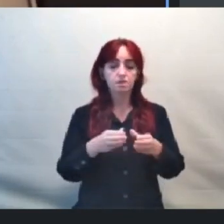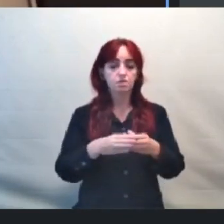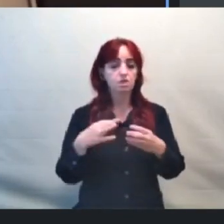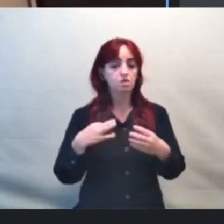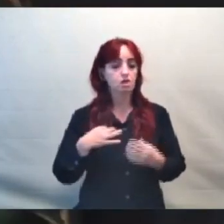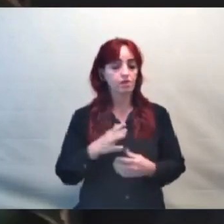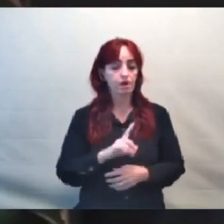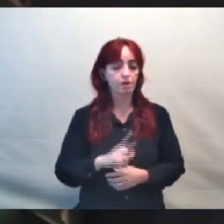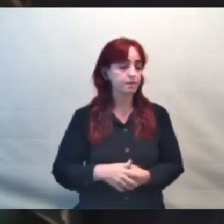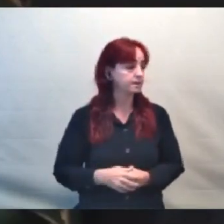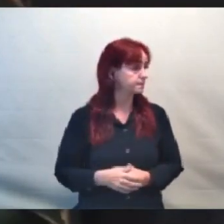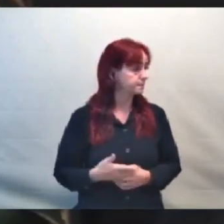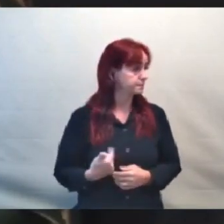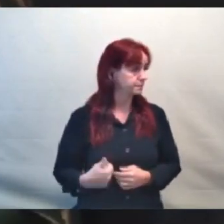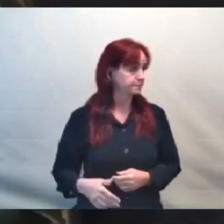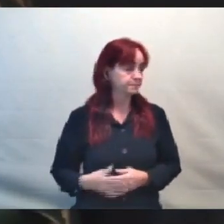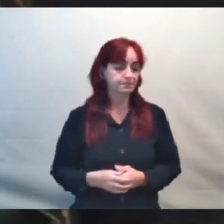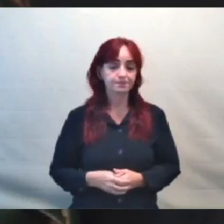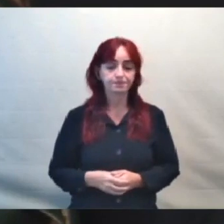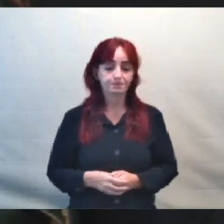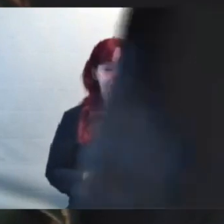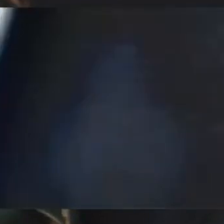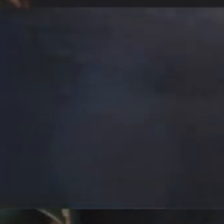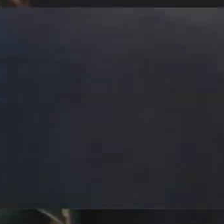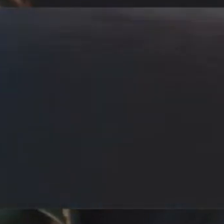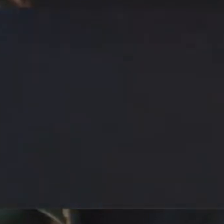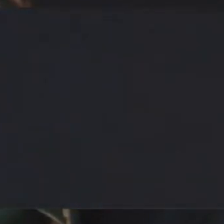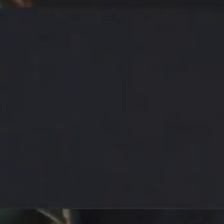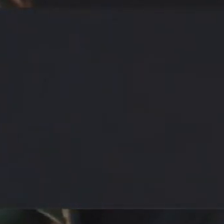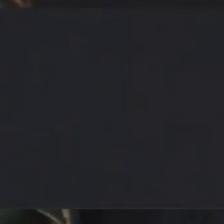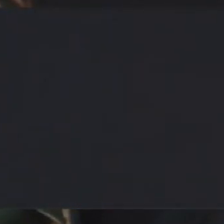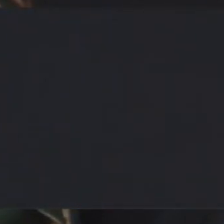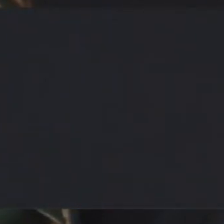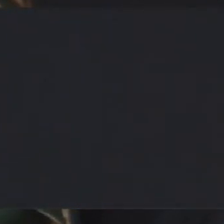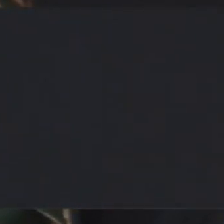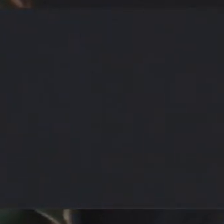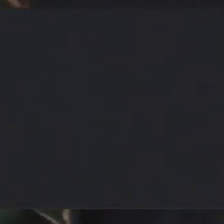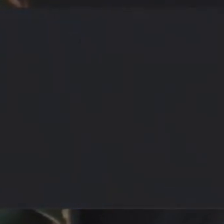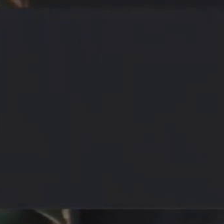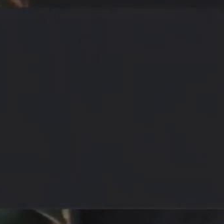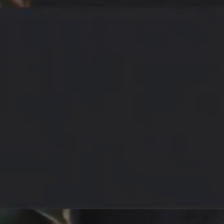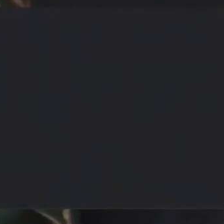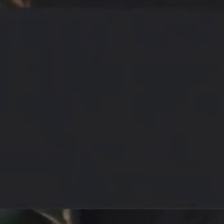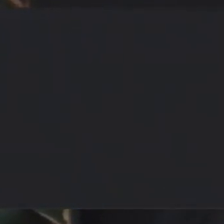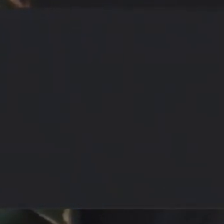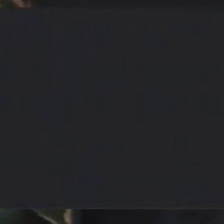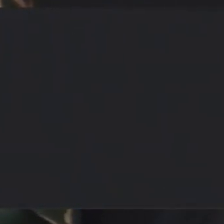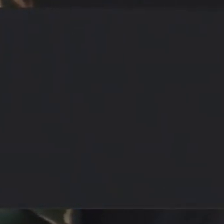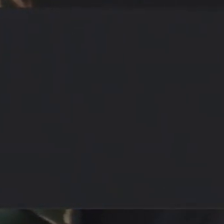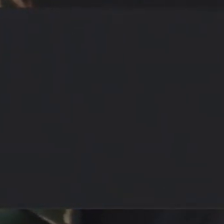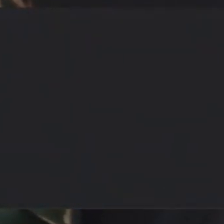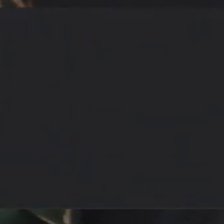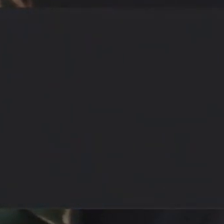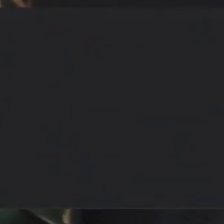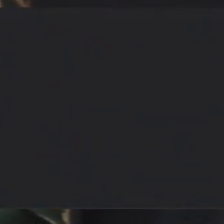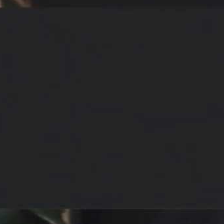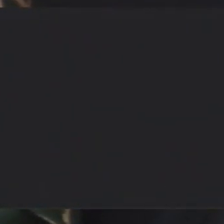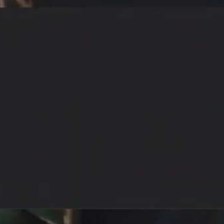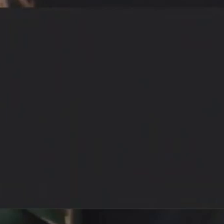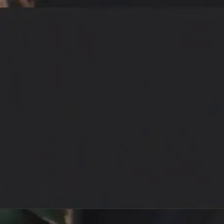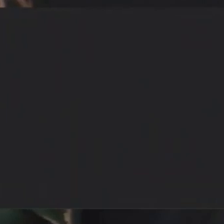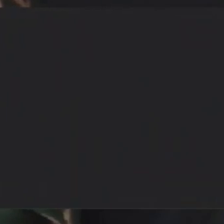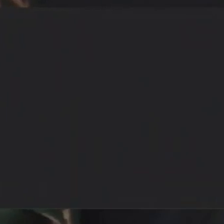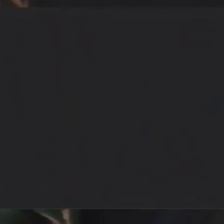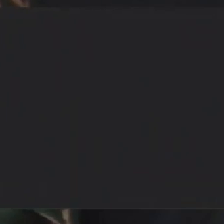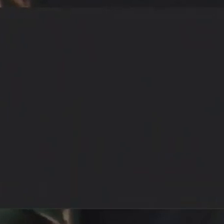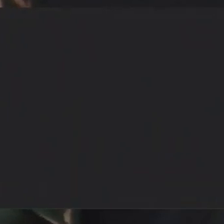Então, esses itens, então, que talvez que sejam essa cobrança que alguns pais de baixa renda, né, estão solicitando, pode que às vezes